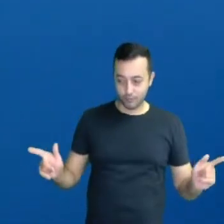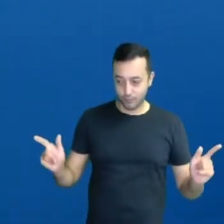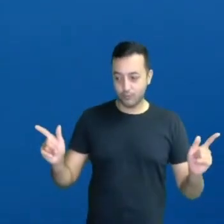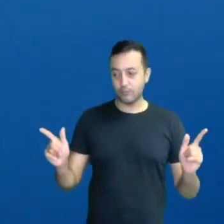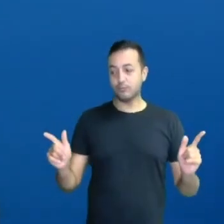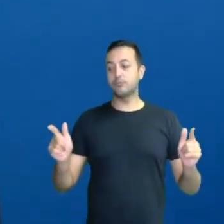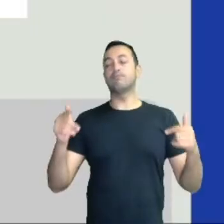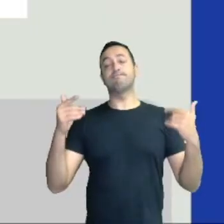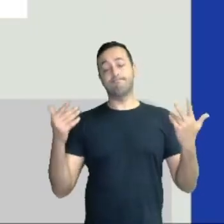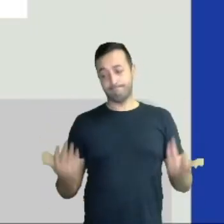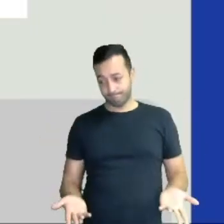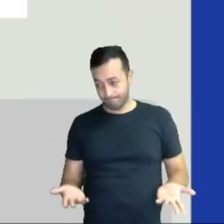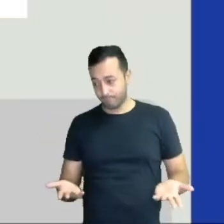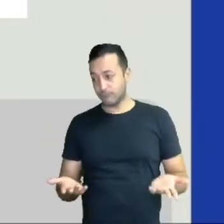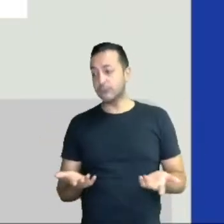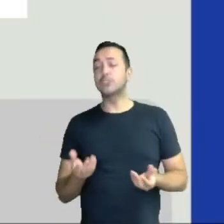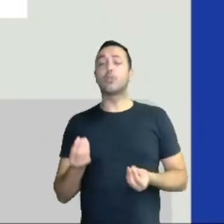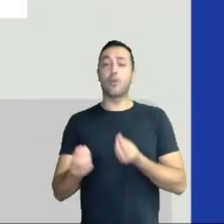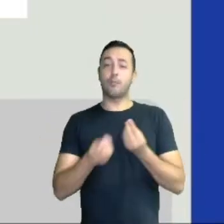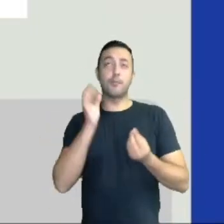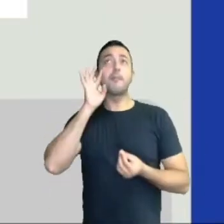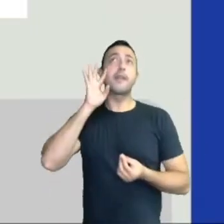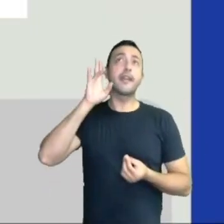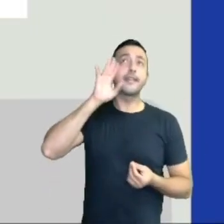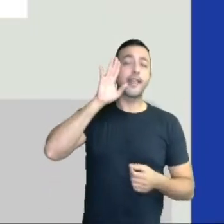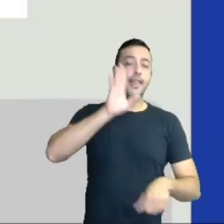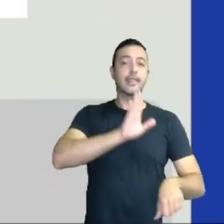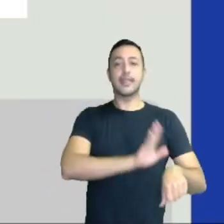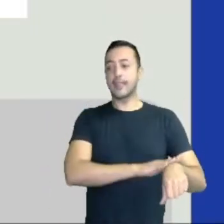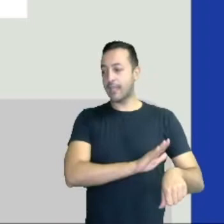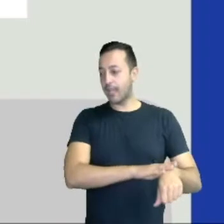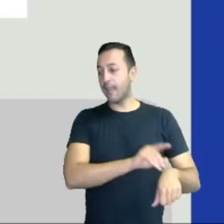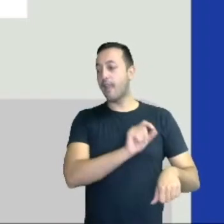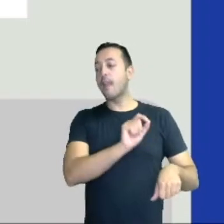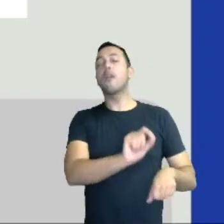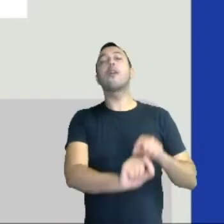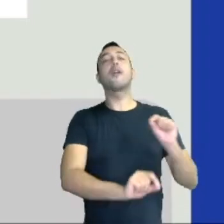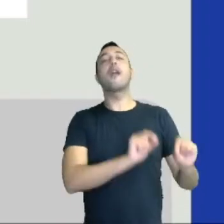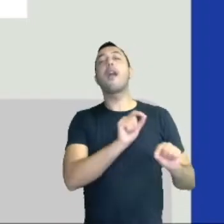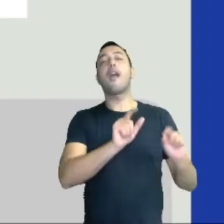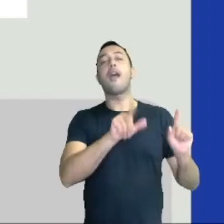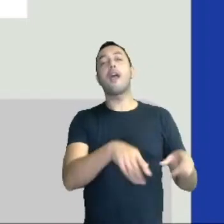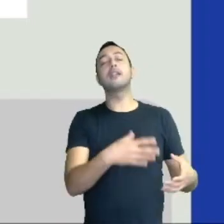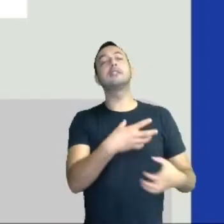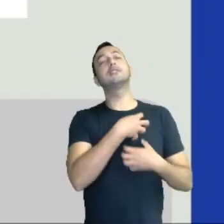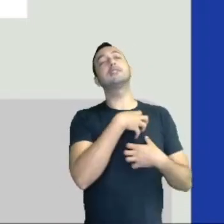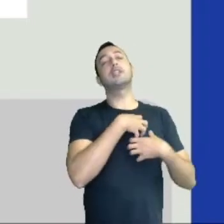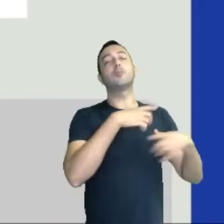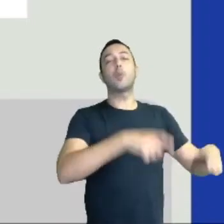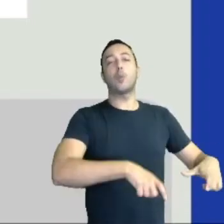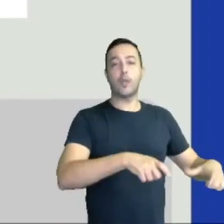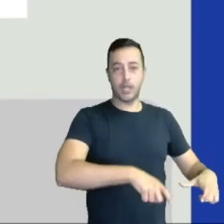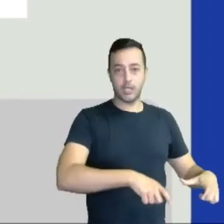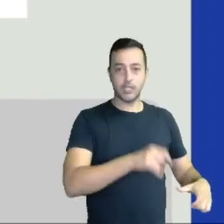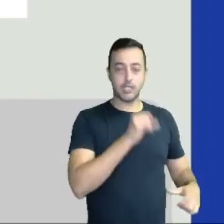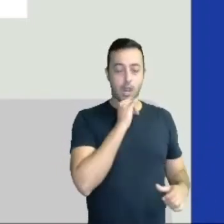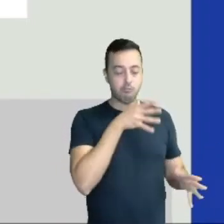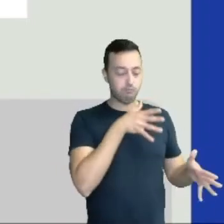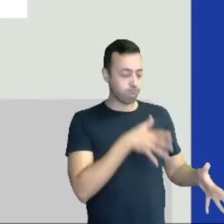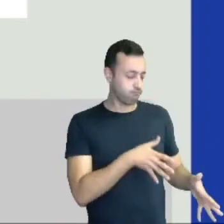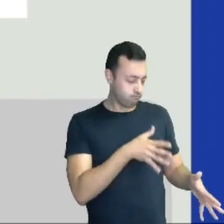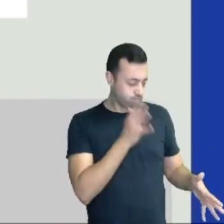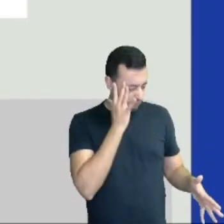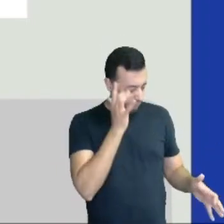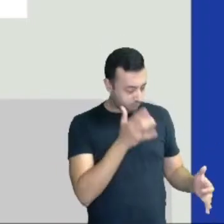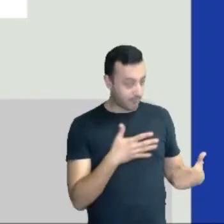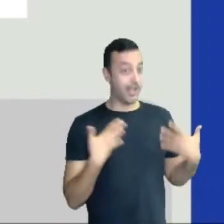diferentes. Como assim, professora? Imagine que o tempo é o humor do lugar. Ah, hoje eu estou chateado. Amanhã já vou